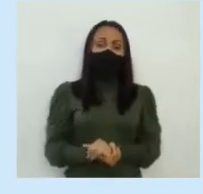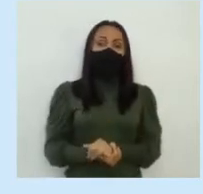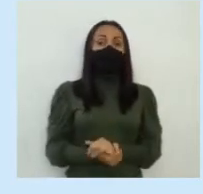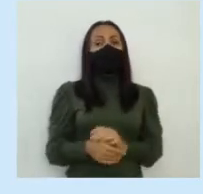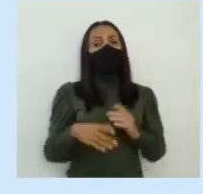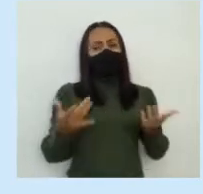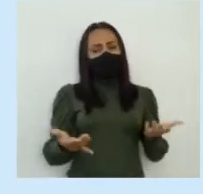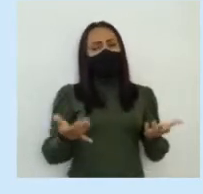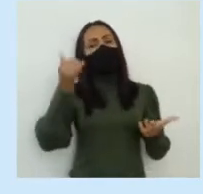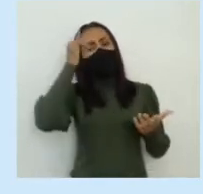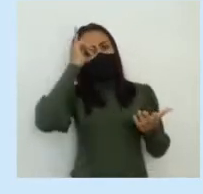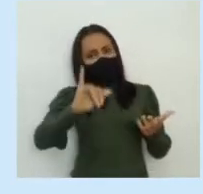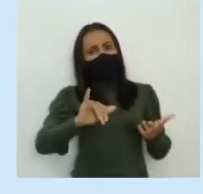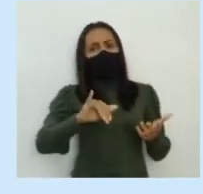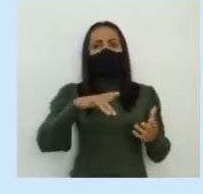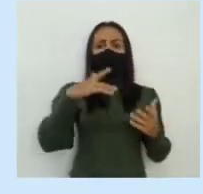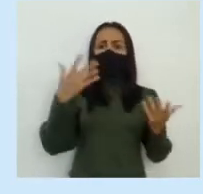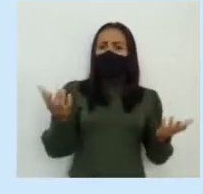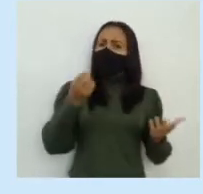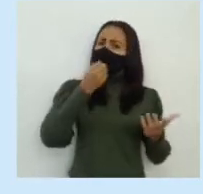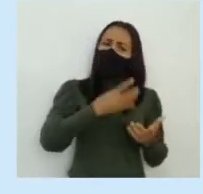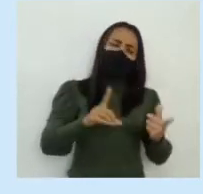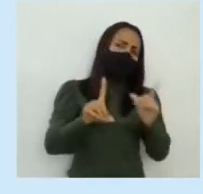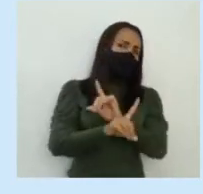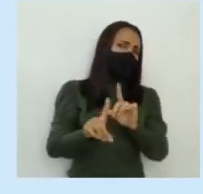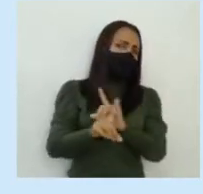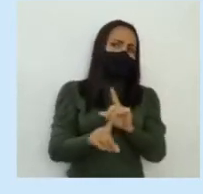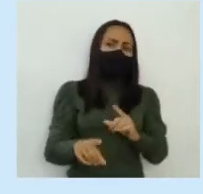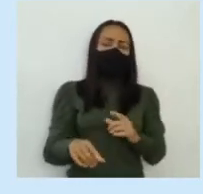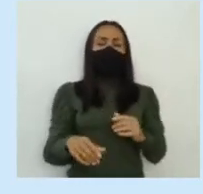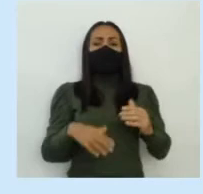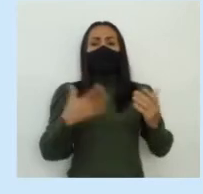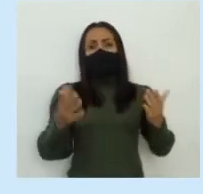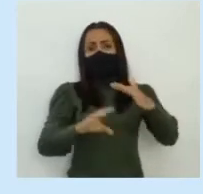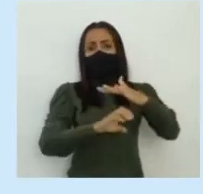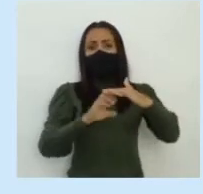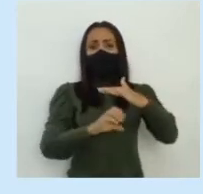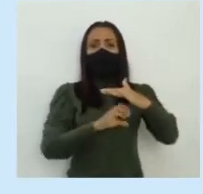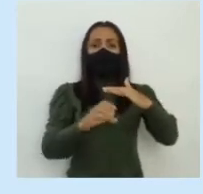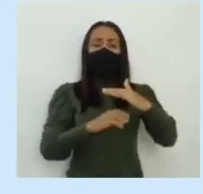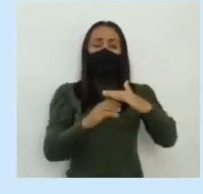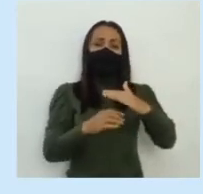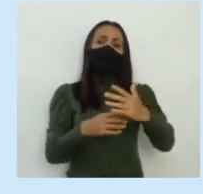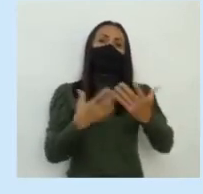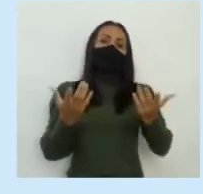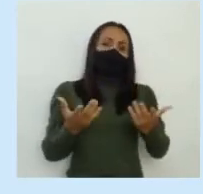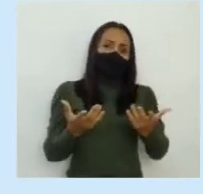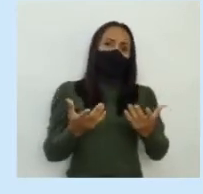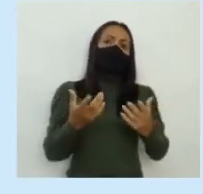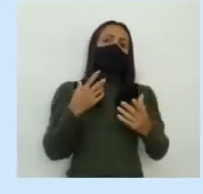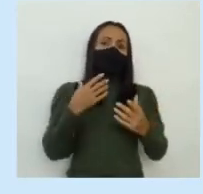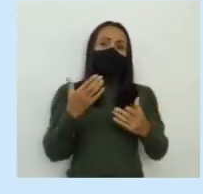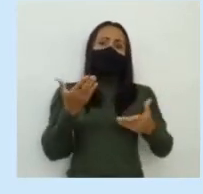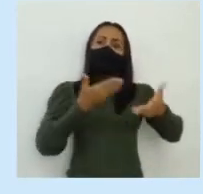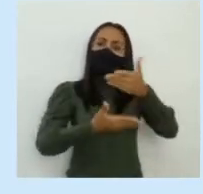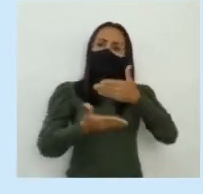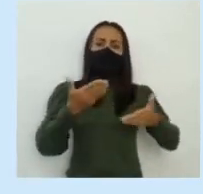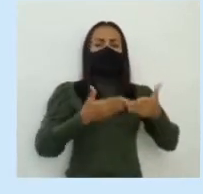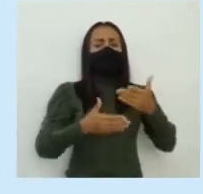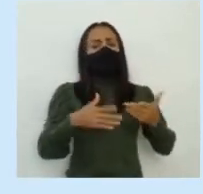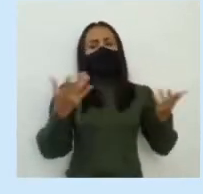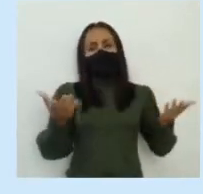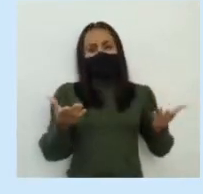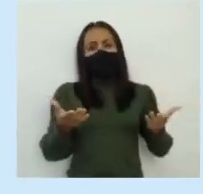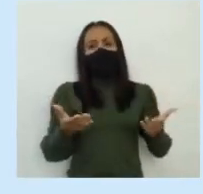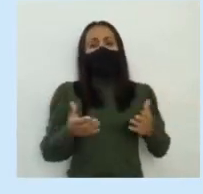realmente não é bacana, não faz a equipe crescer, não faz a empresa ter bons olhos em relação a você. Então vamos evitar ao máximo.